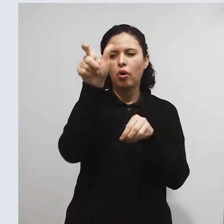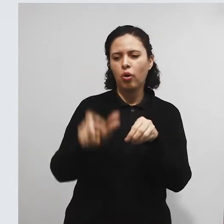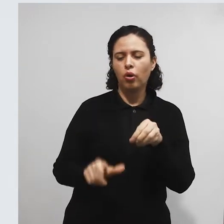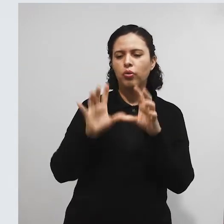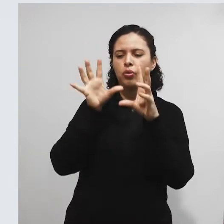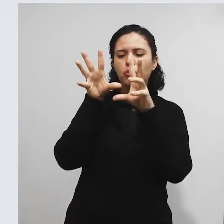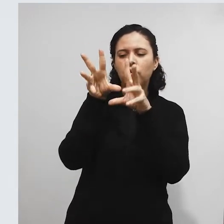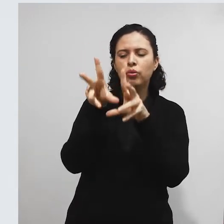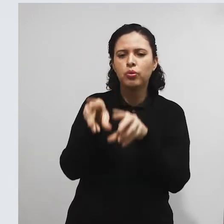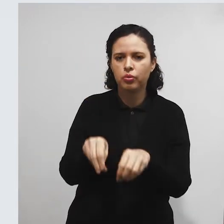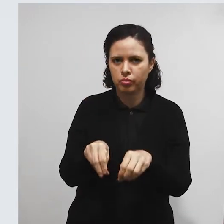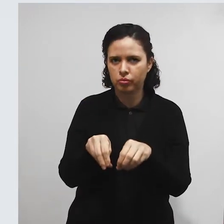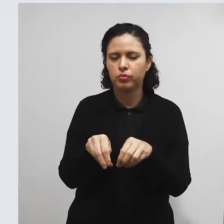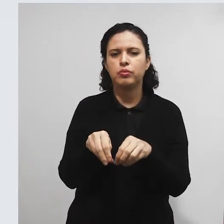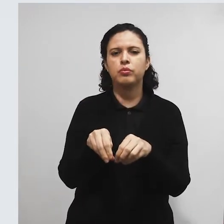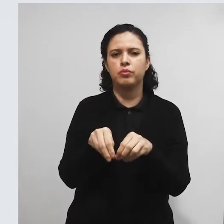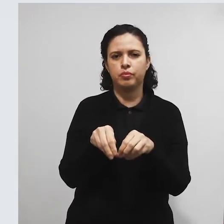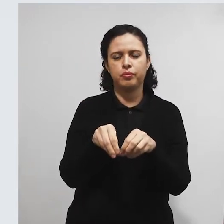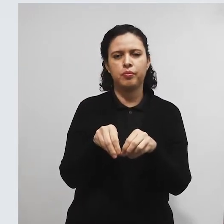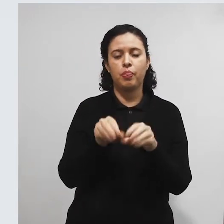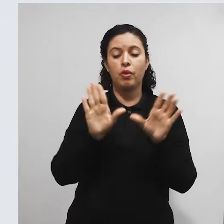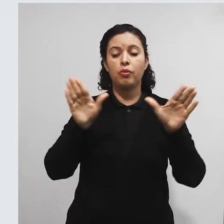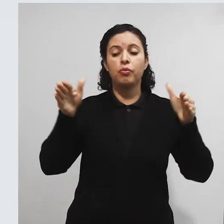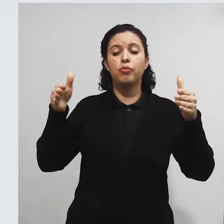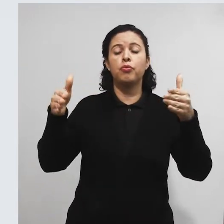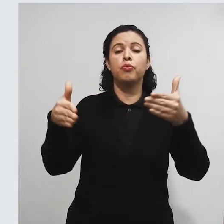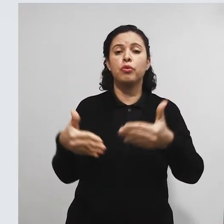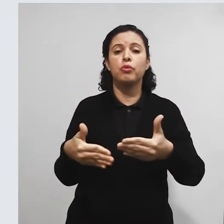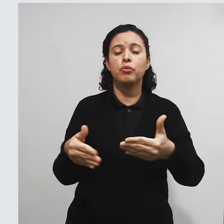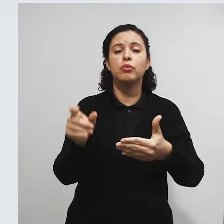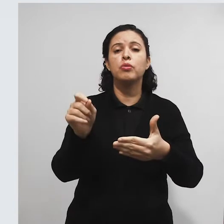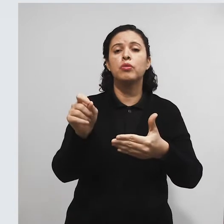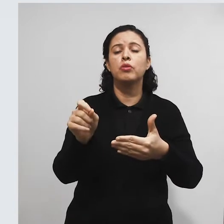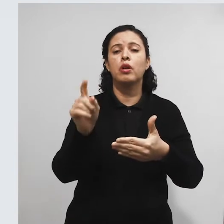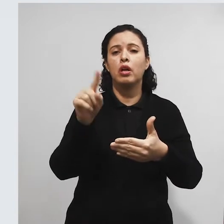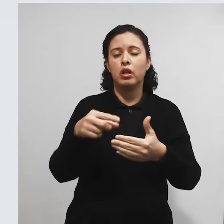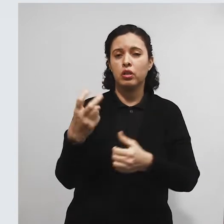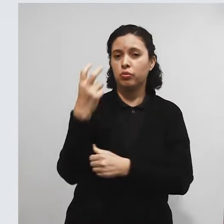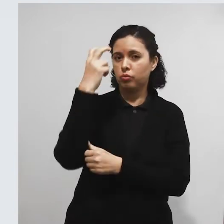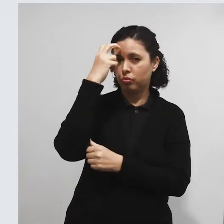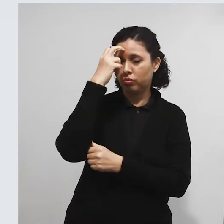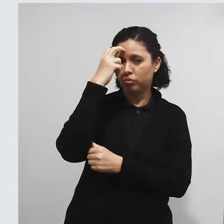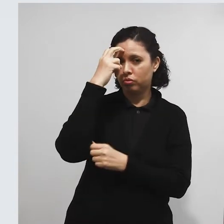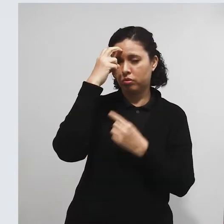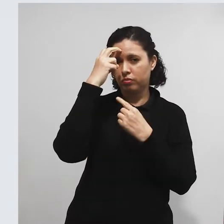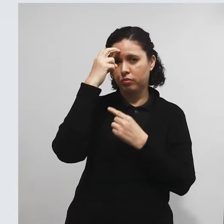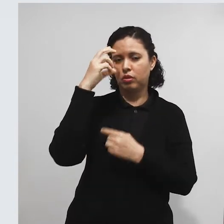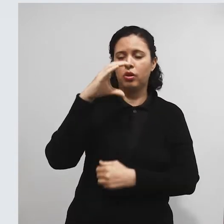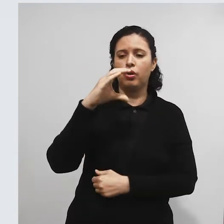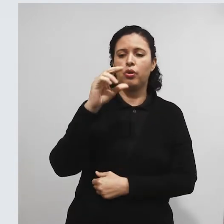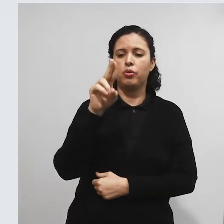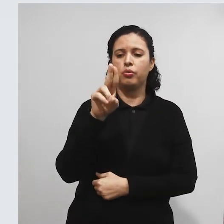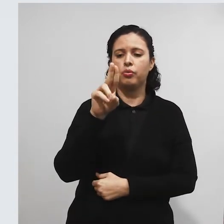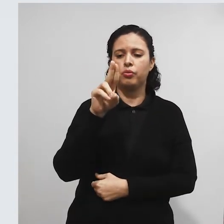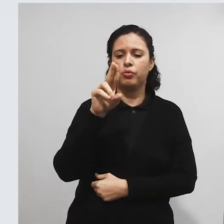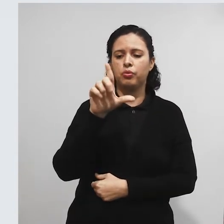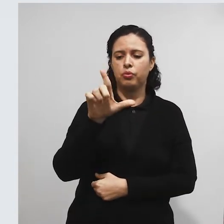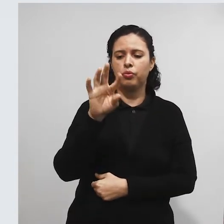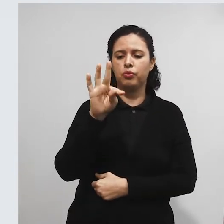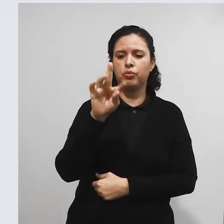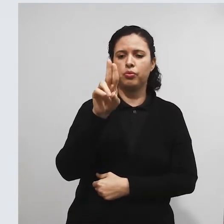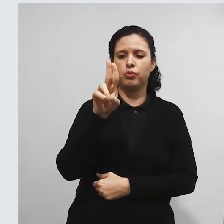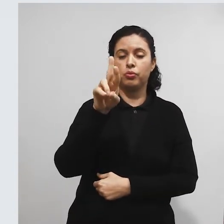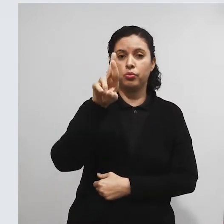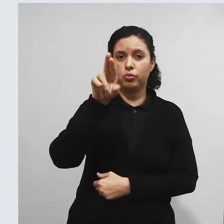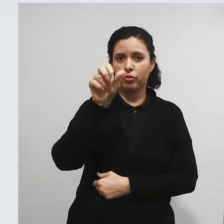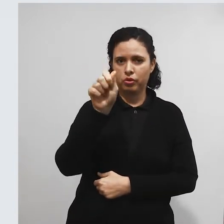totalidade, estamos falando num enfoque mais da cultura, né? Como que o ser